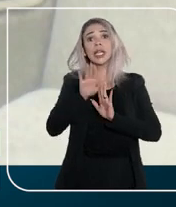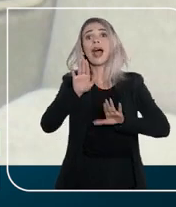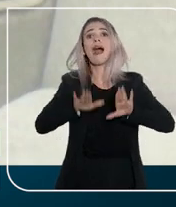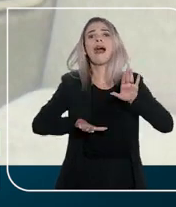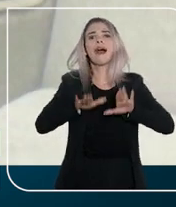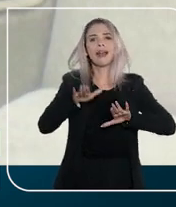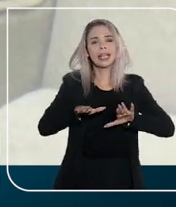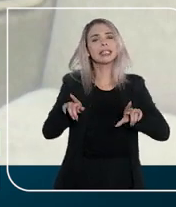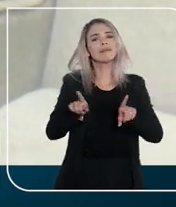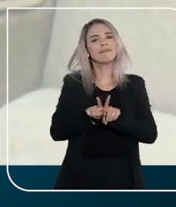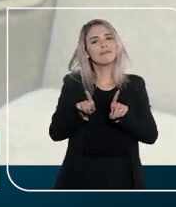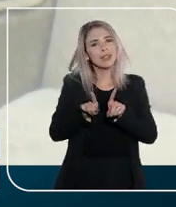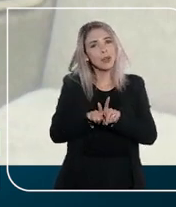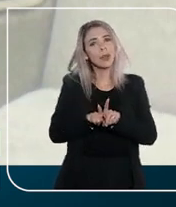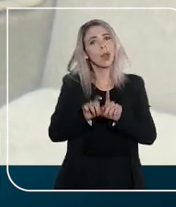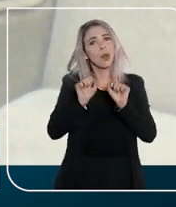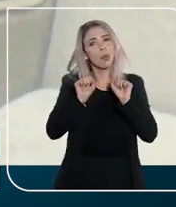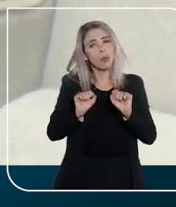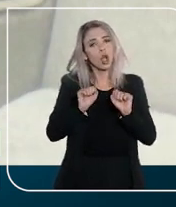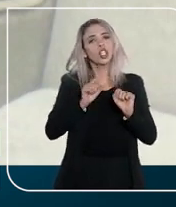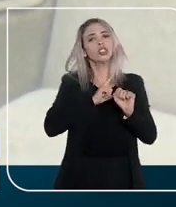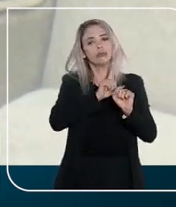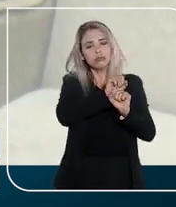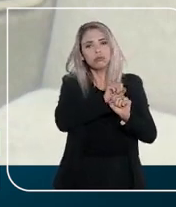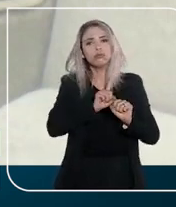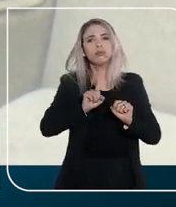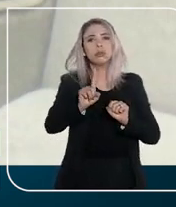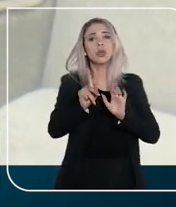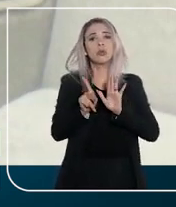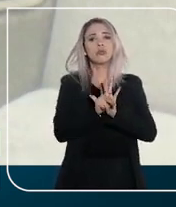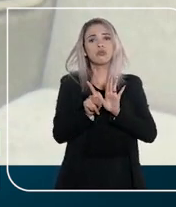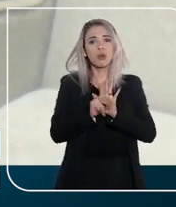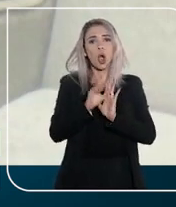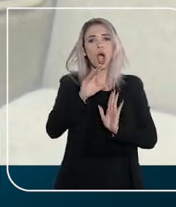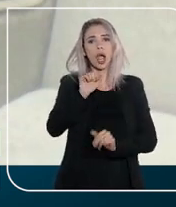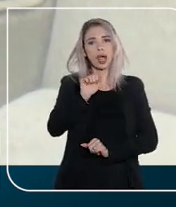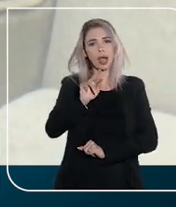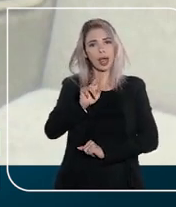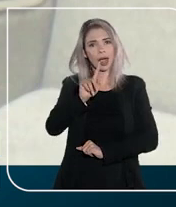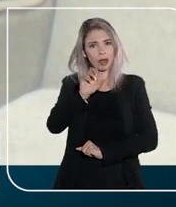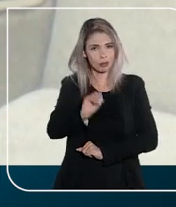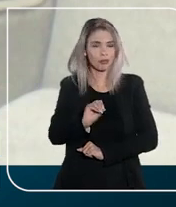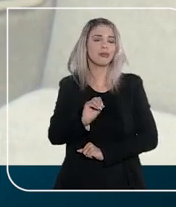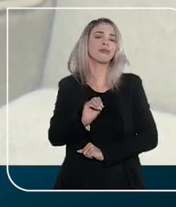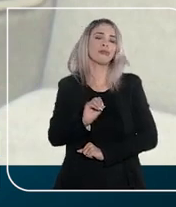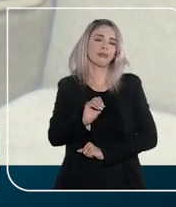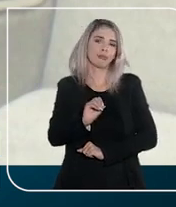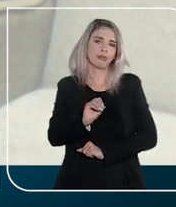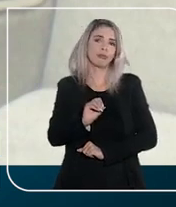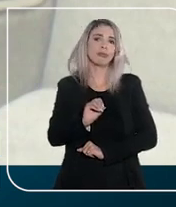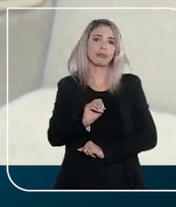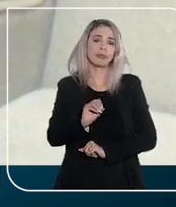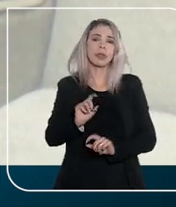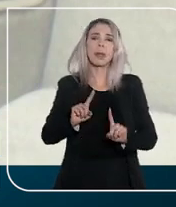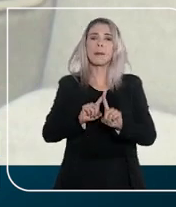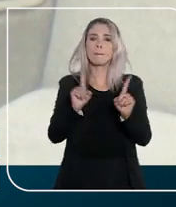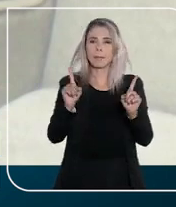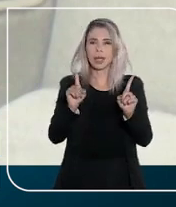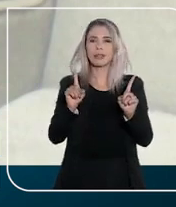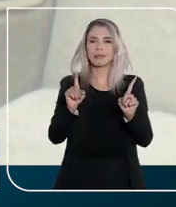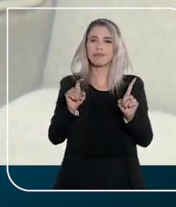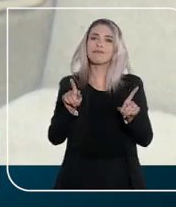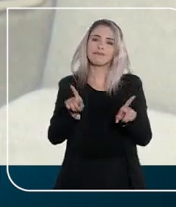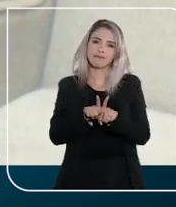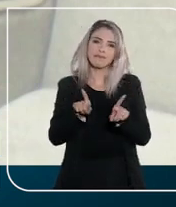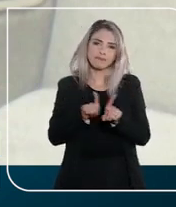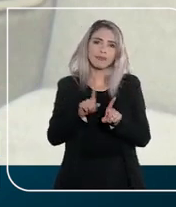caso, ser empossado naquele cargo, ainda que de forma precária. Agora, imagino que também